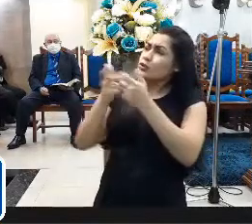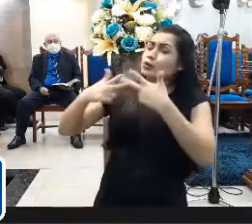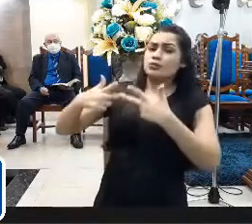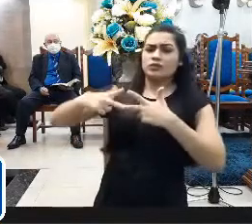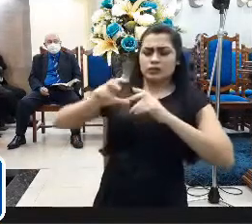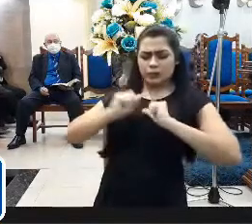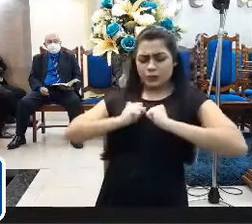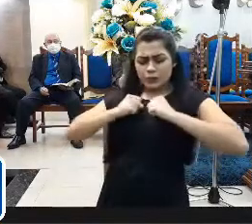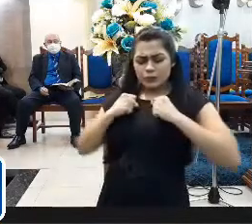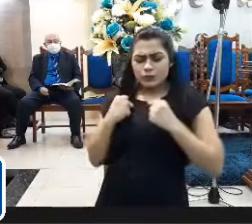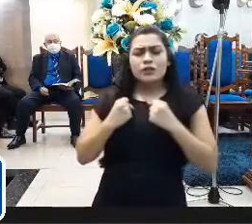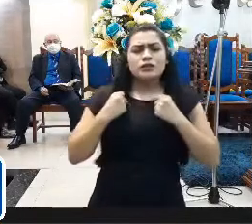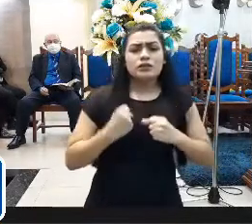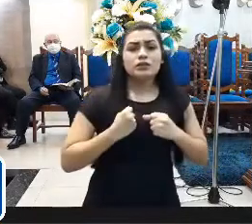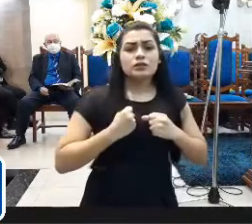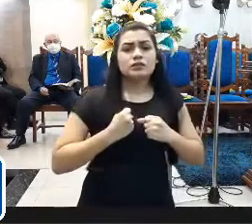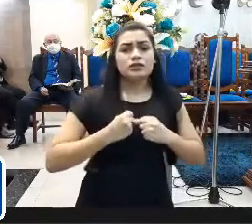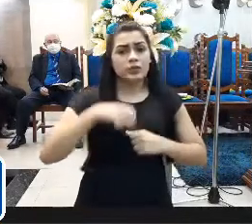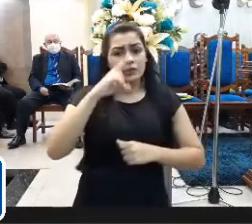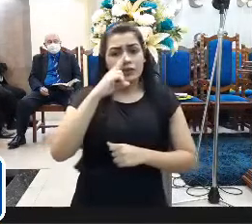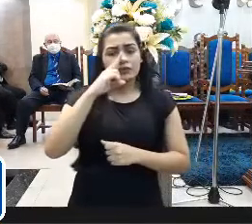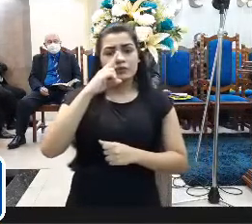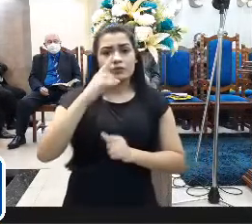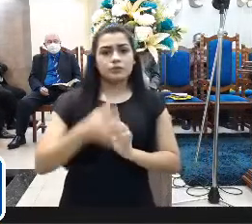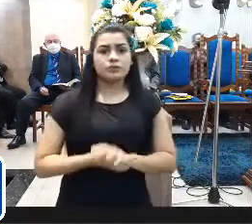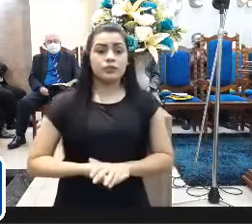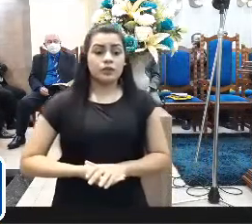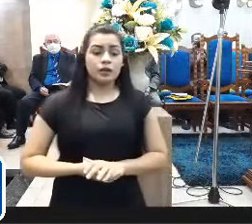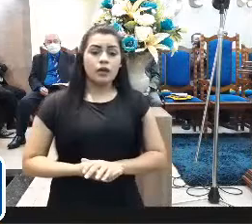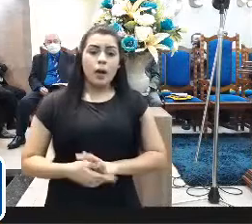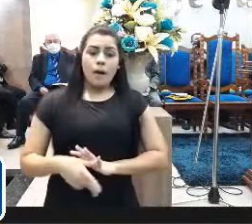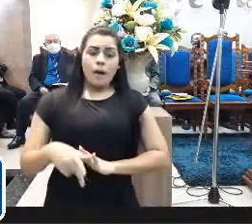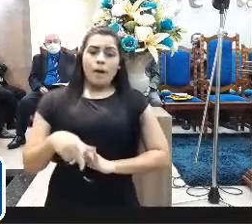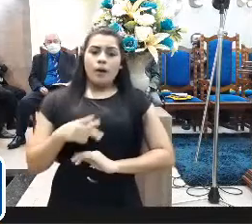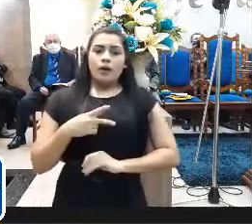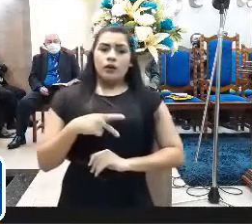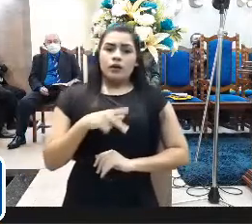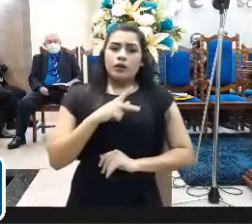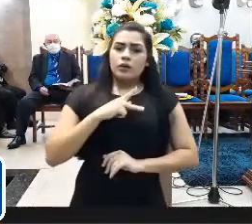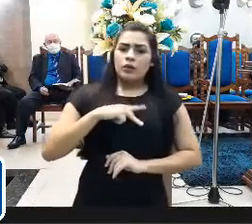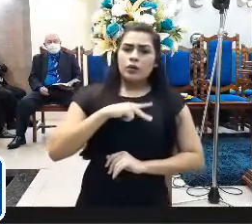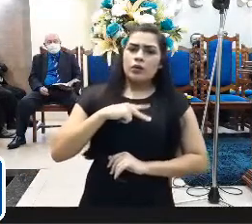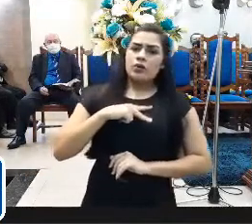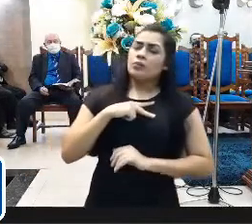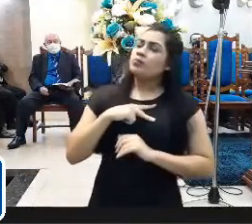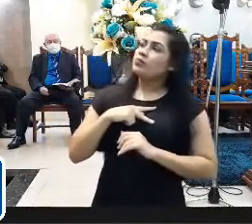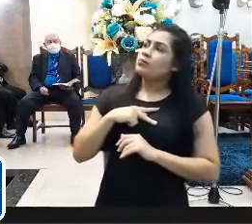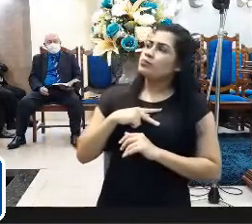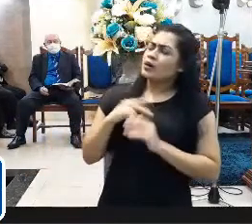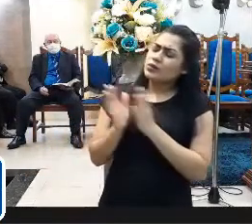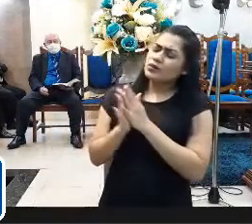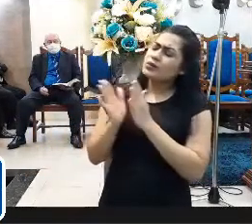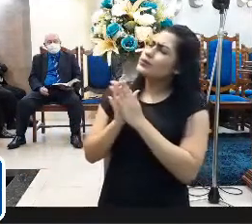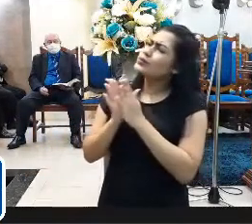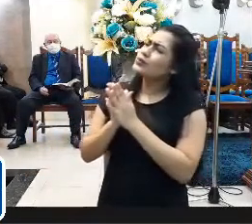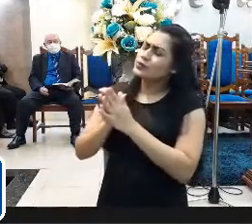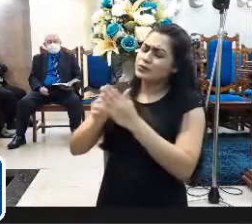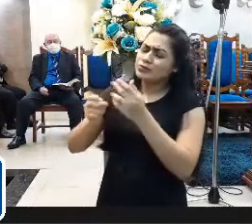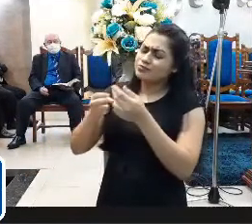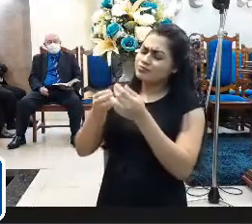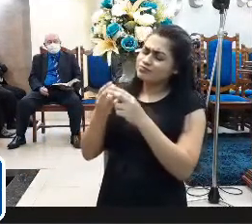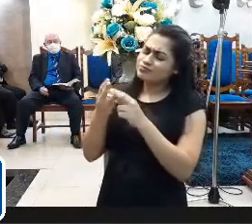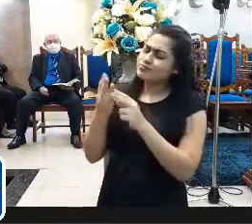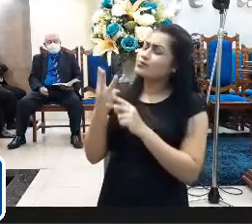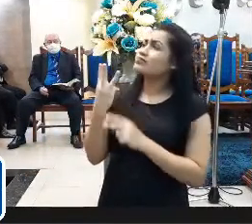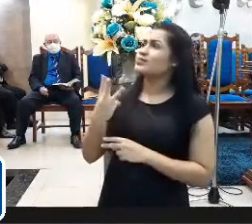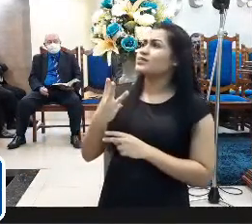vida. Estou falando aqui de algo que Paulo orou 3 vezes e Deus disse: Paulo, a minha graça é suficiente para